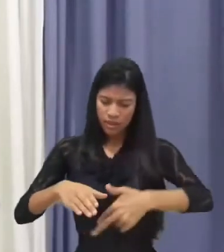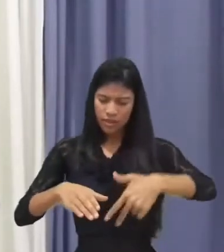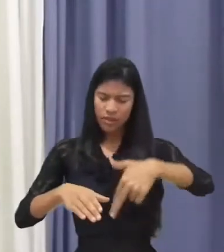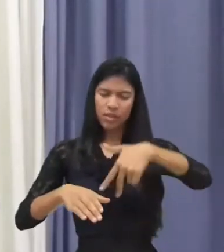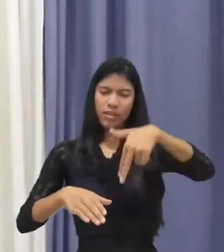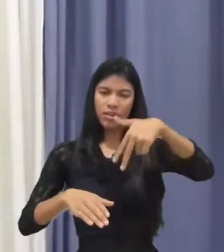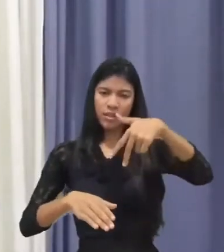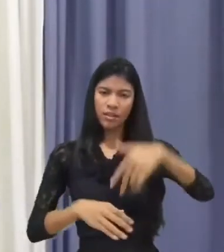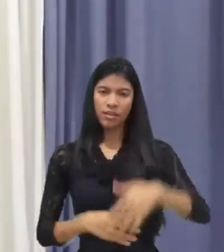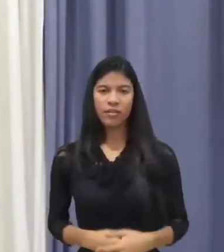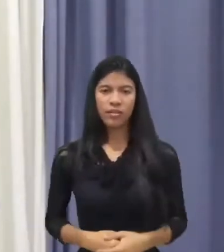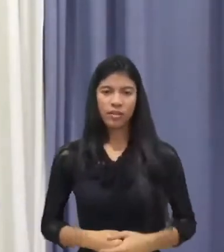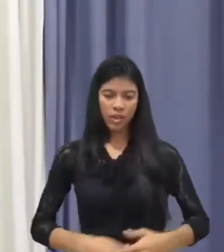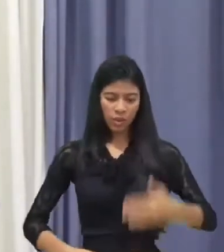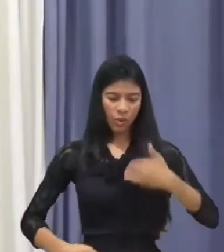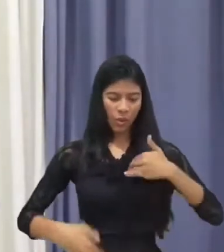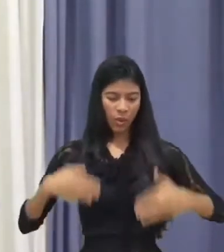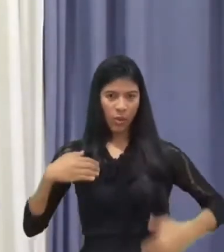ressuscitarão